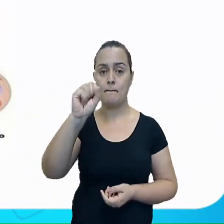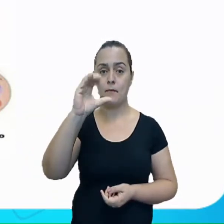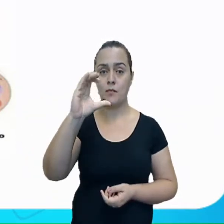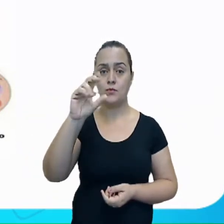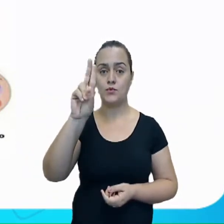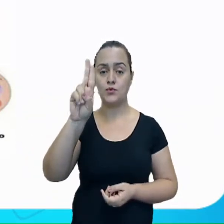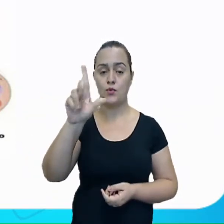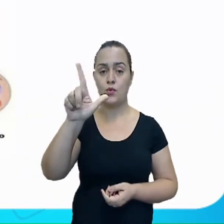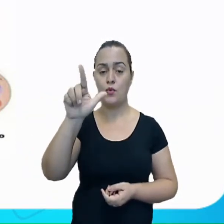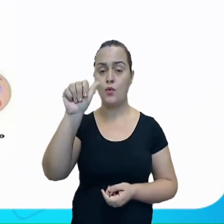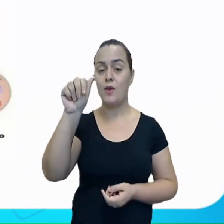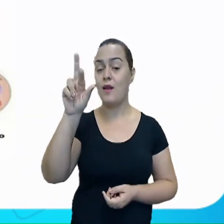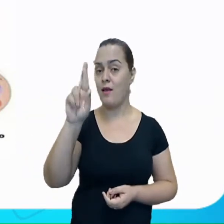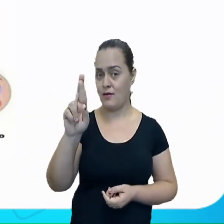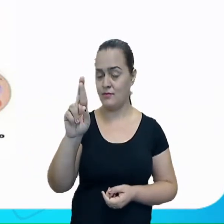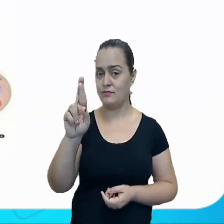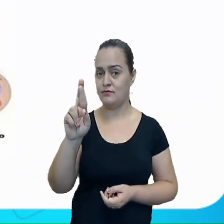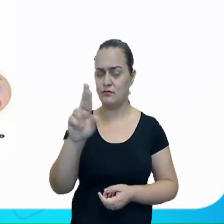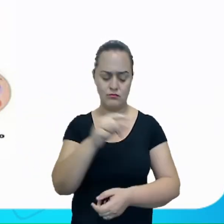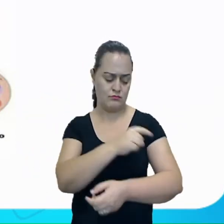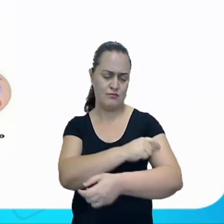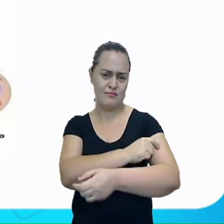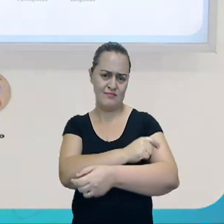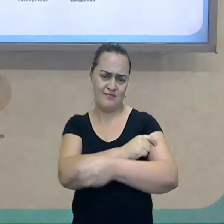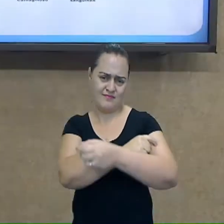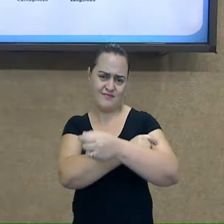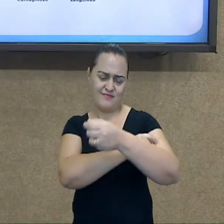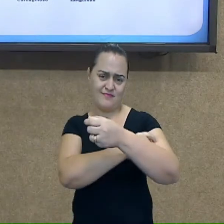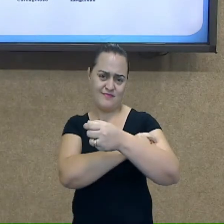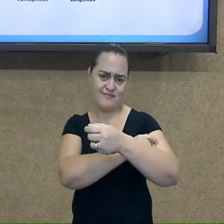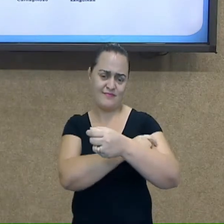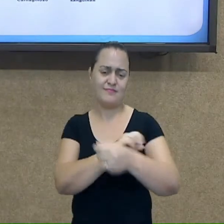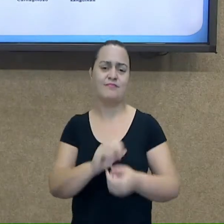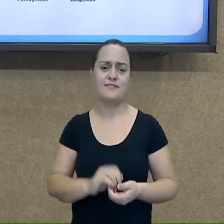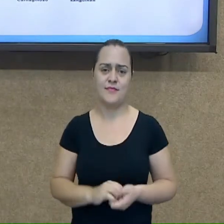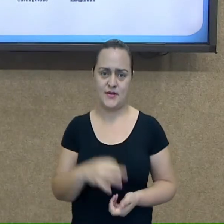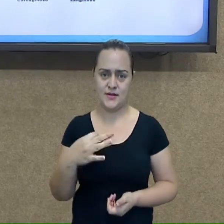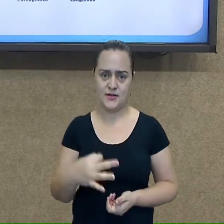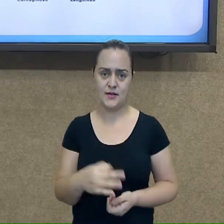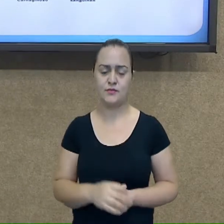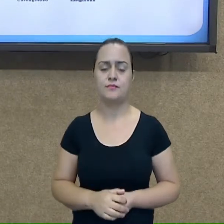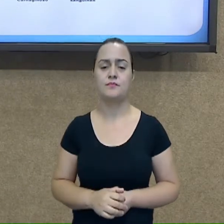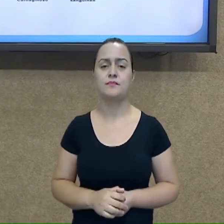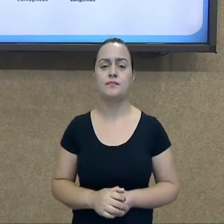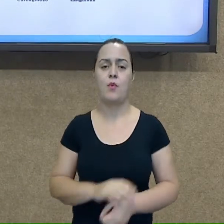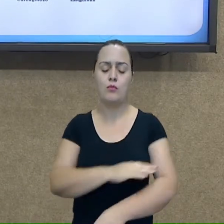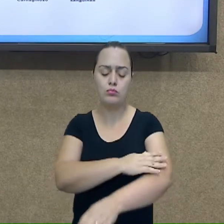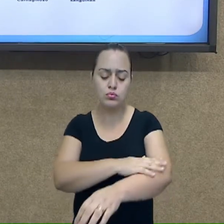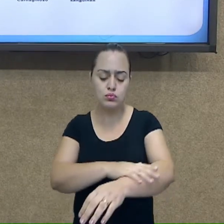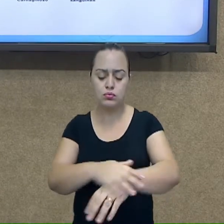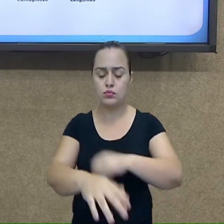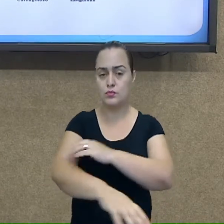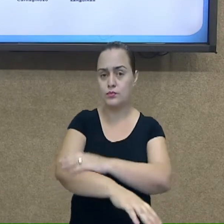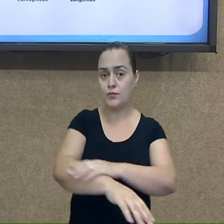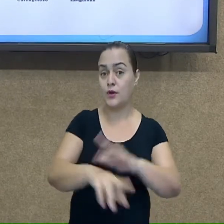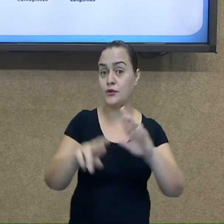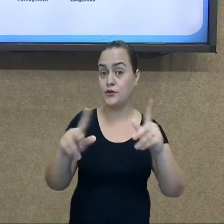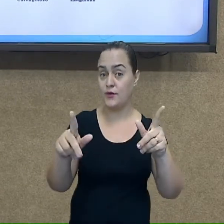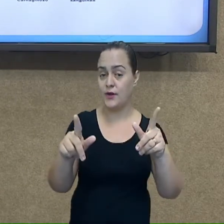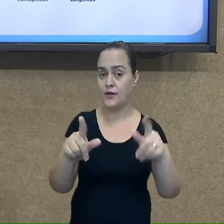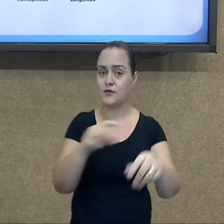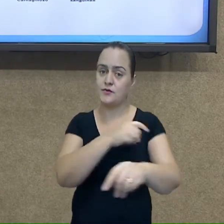do tecido muscular são iguais entre elas, mas diferentes da célula do tecido epitelial.